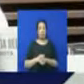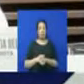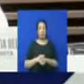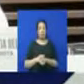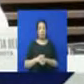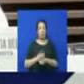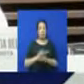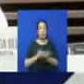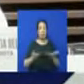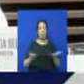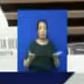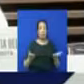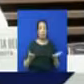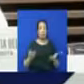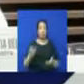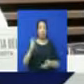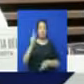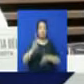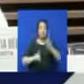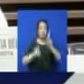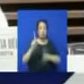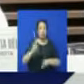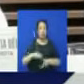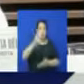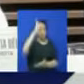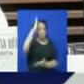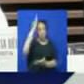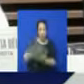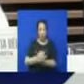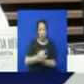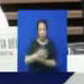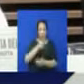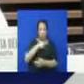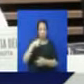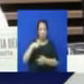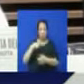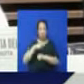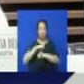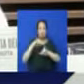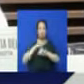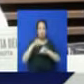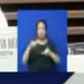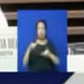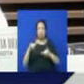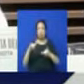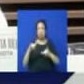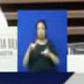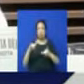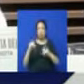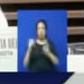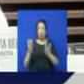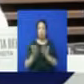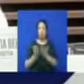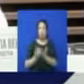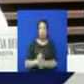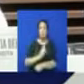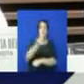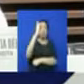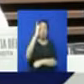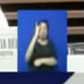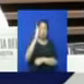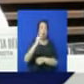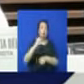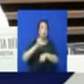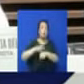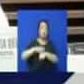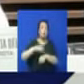fé, pastores que levam a palavra, que toda vez que algum vereador propõe a esta